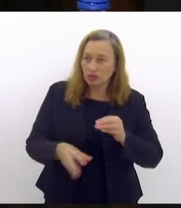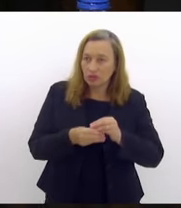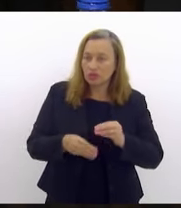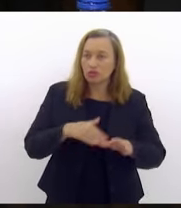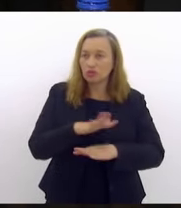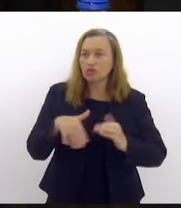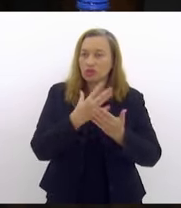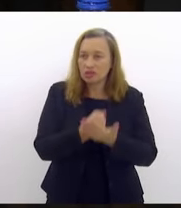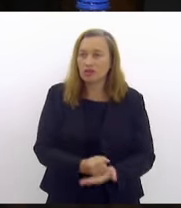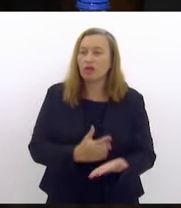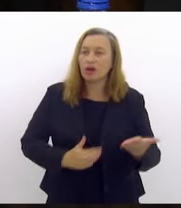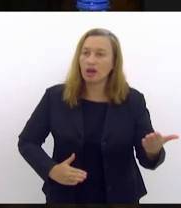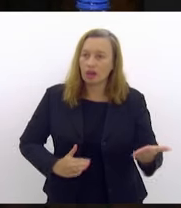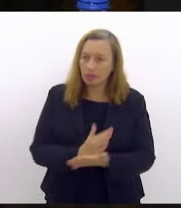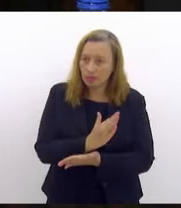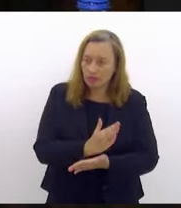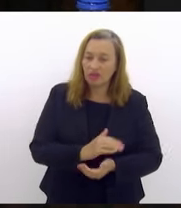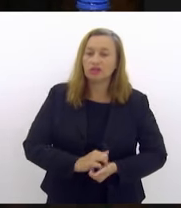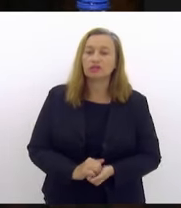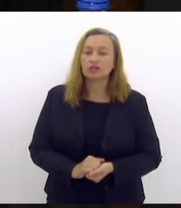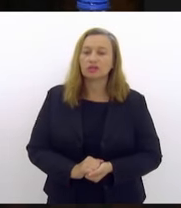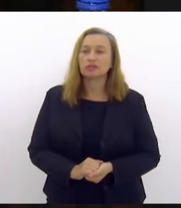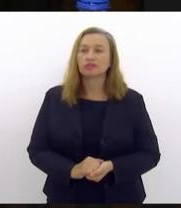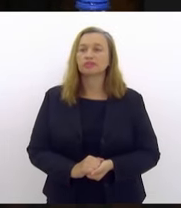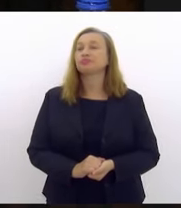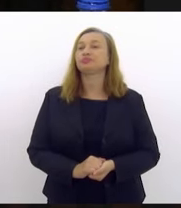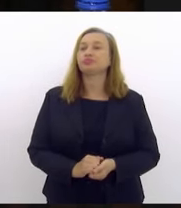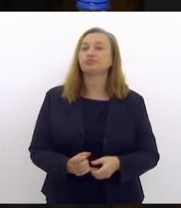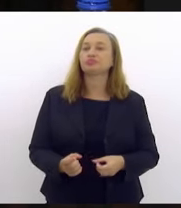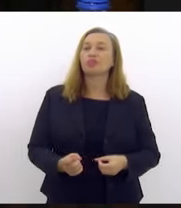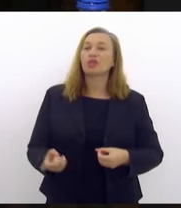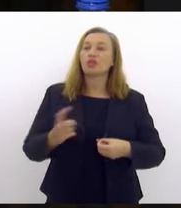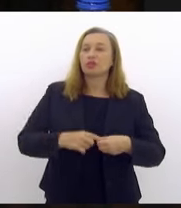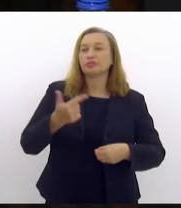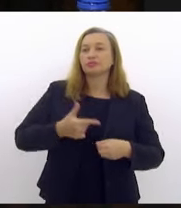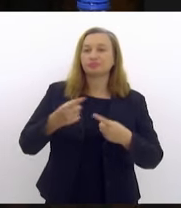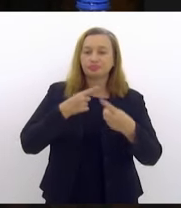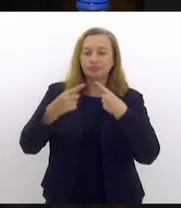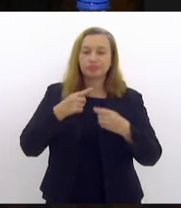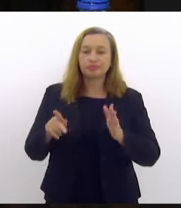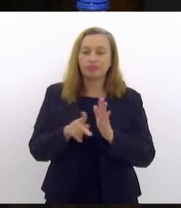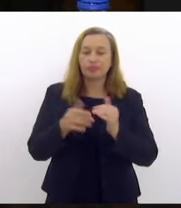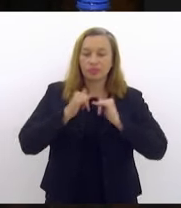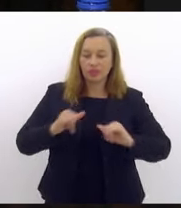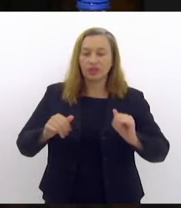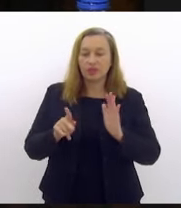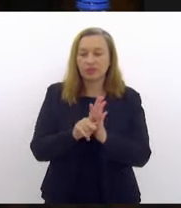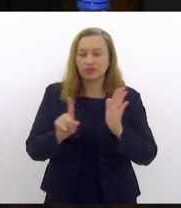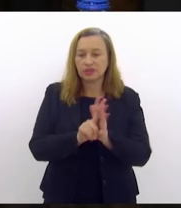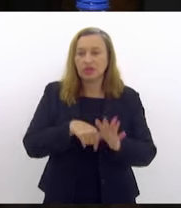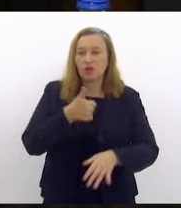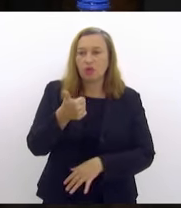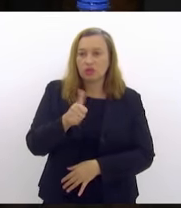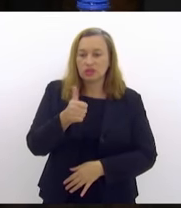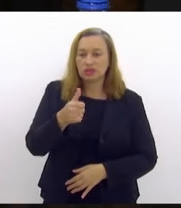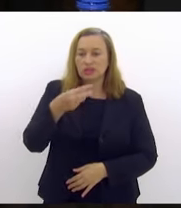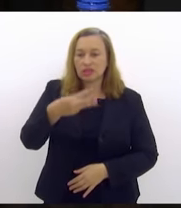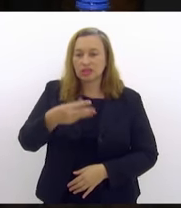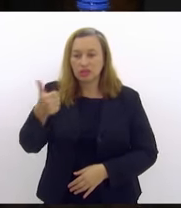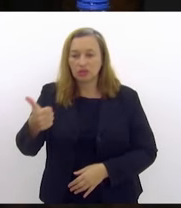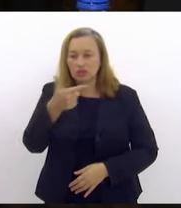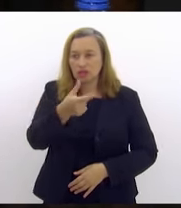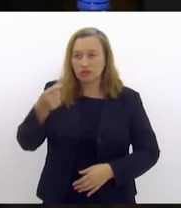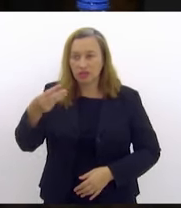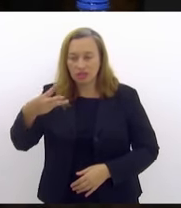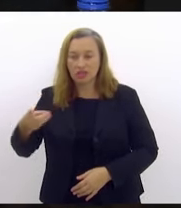Os senhores que aprovam, mandam de comissão. Aprovado. Vai a redação do vencido para a segunda discussão. Anuncio o projeto de lei número 1131,